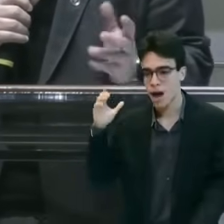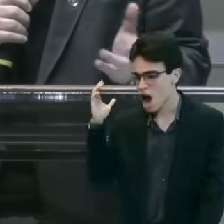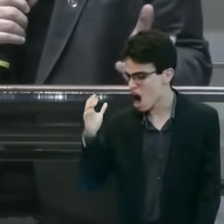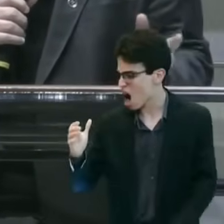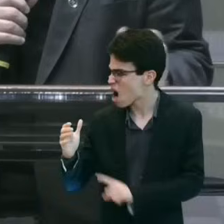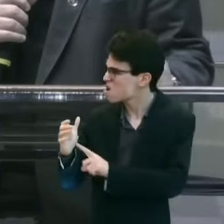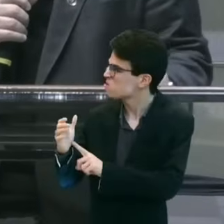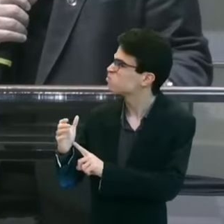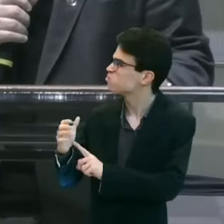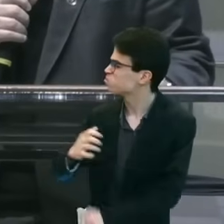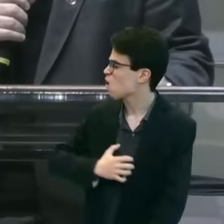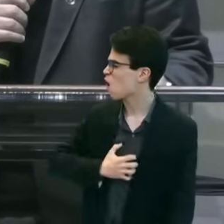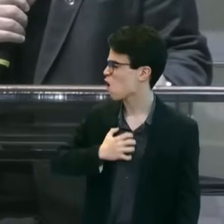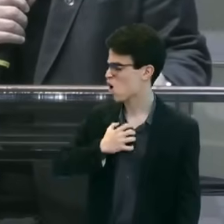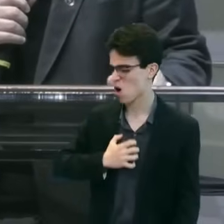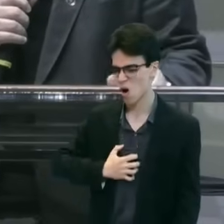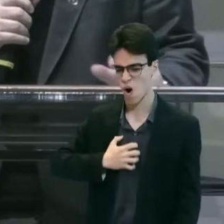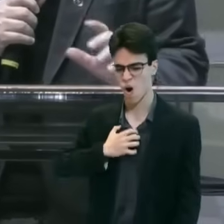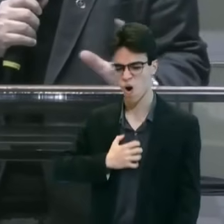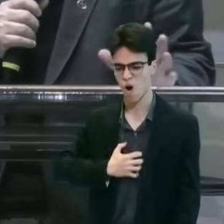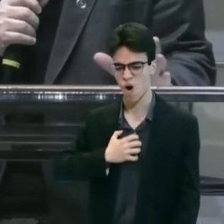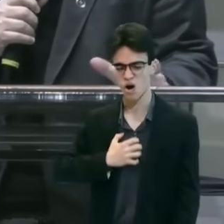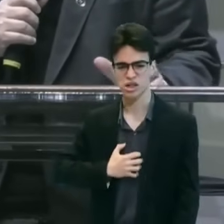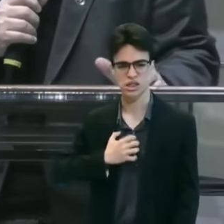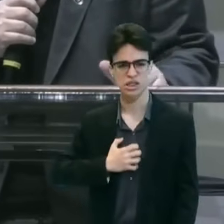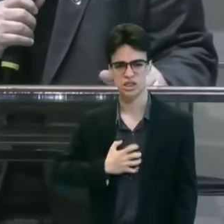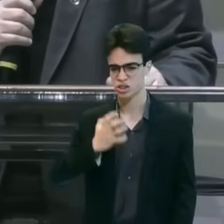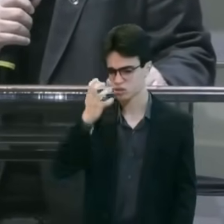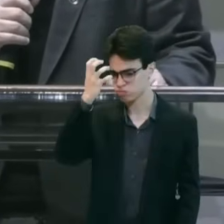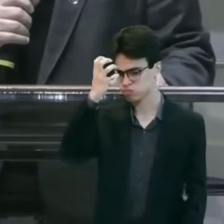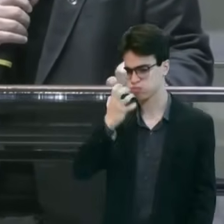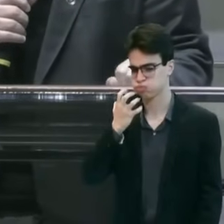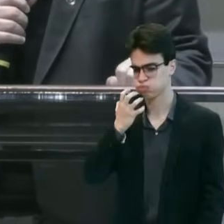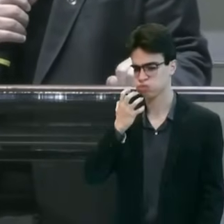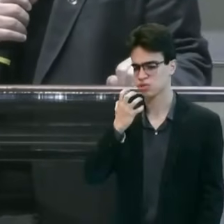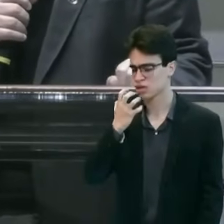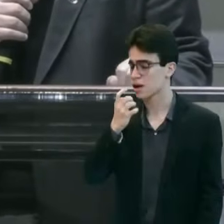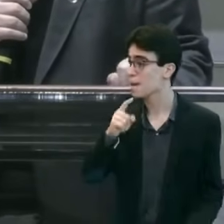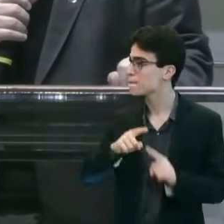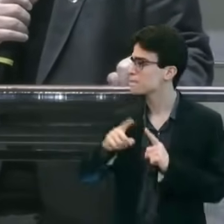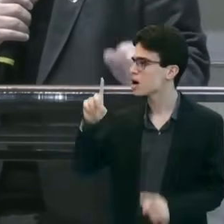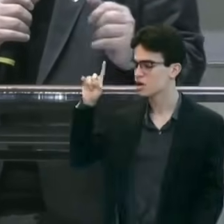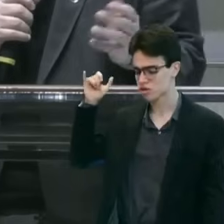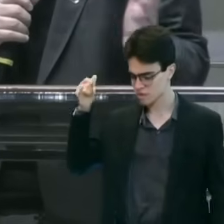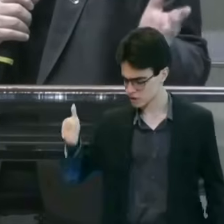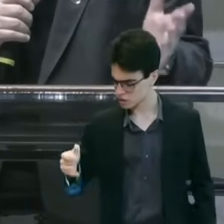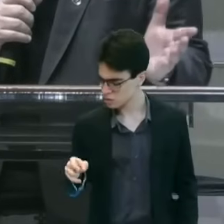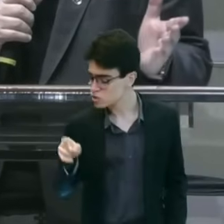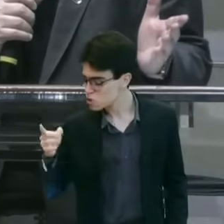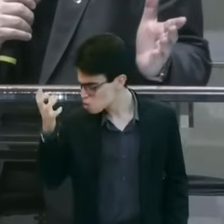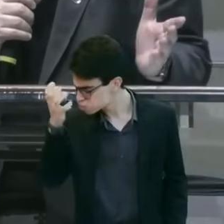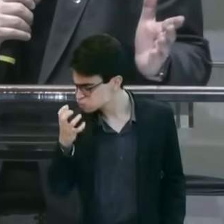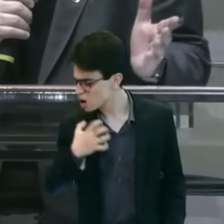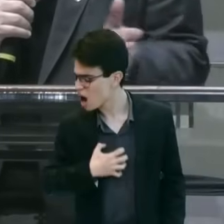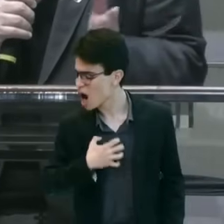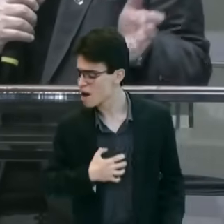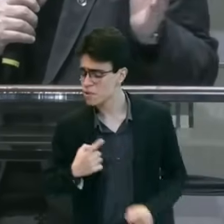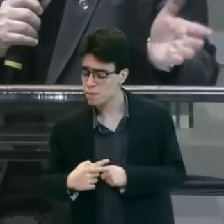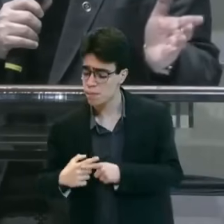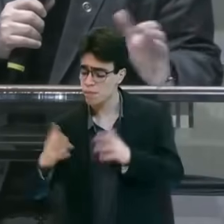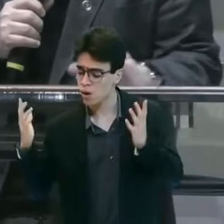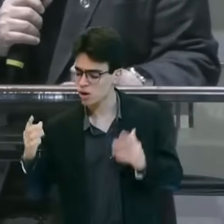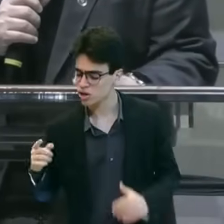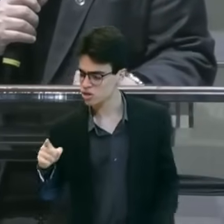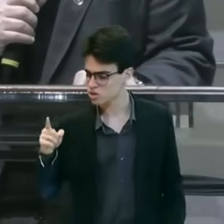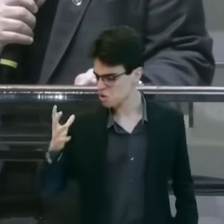ficou furioso e fechou a cara. E então o Senhor disse: por que você está com raiva? Por que